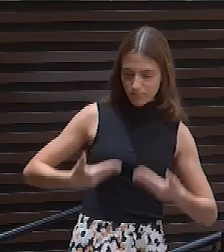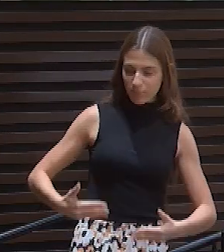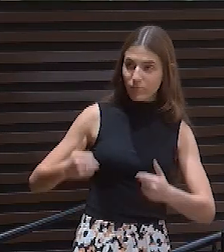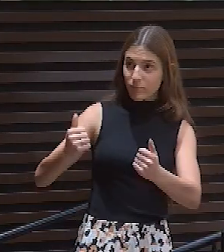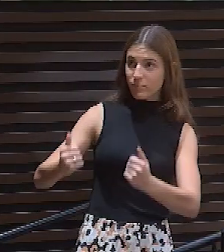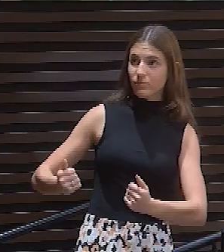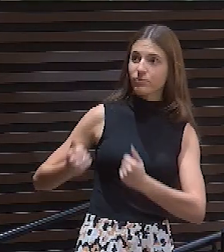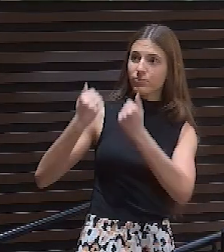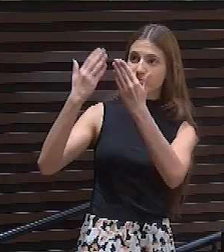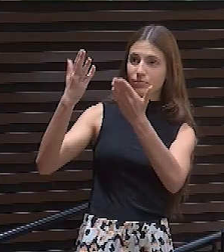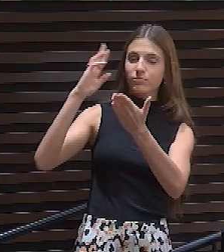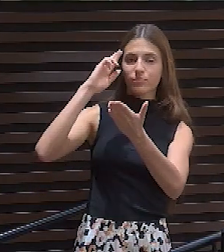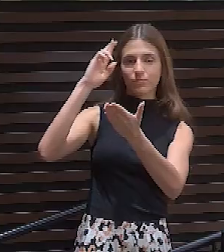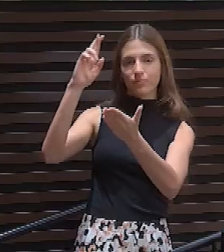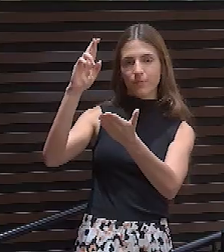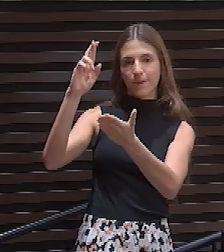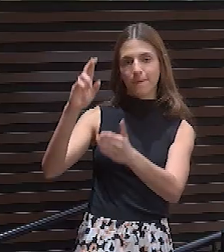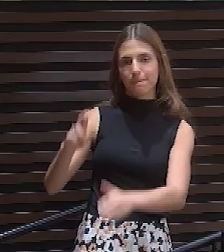inteiramente.